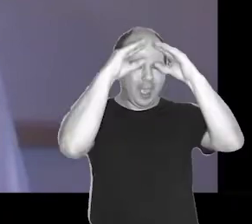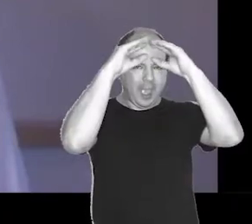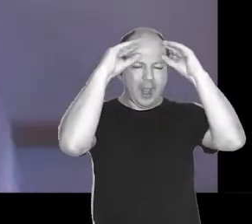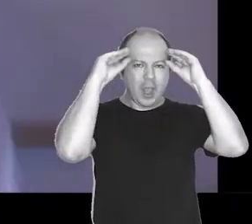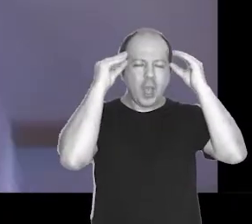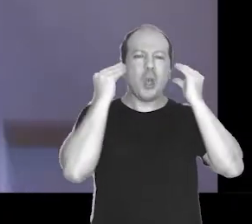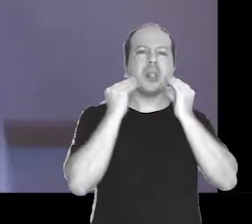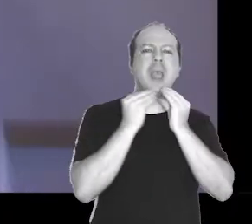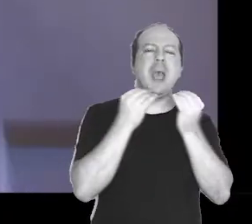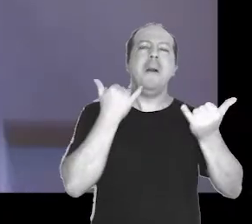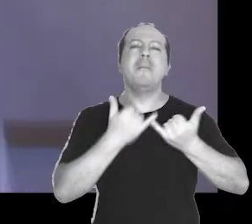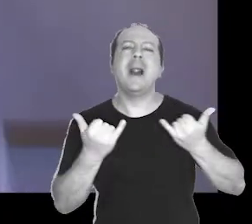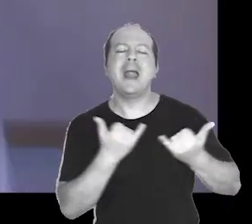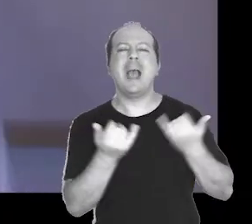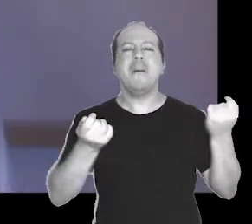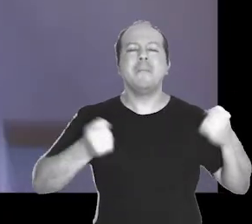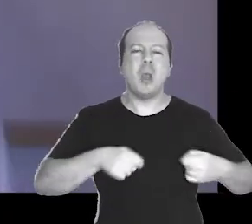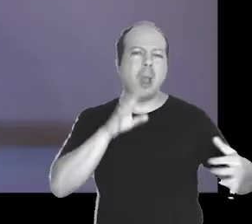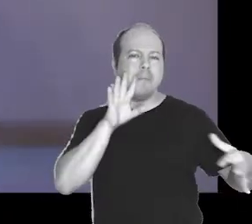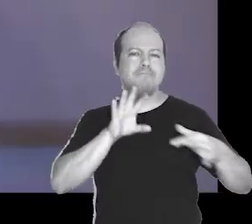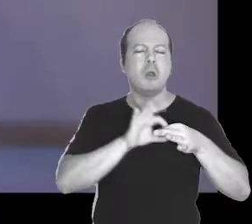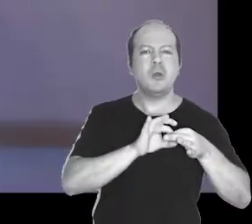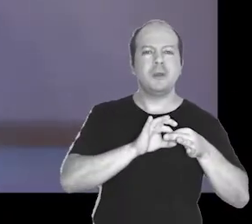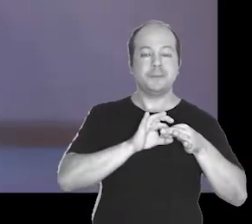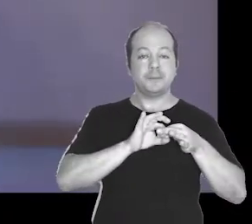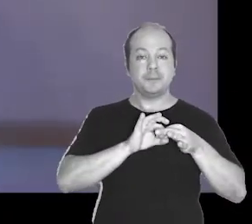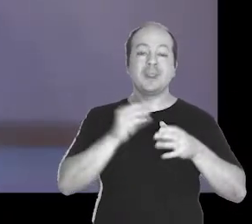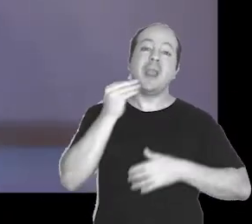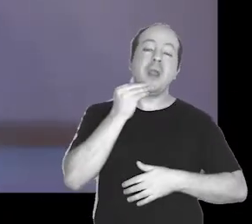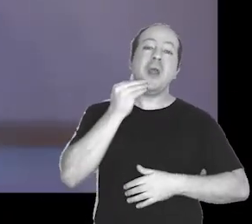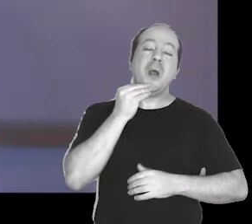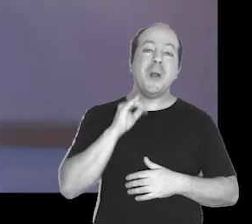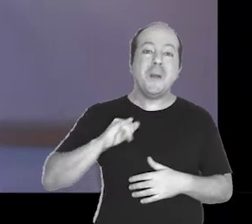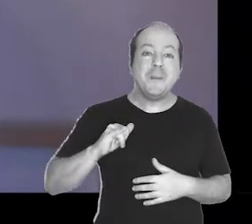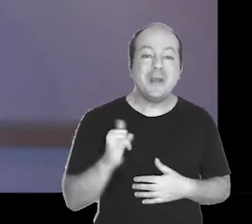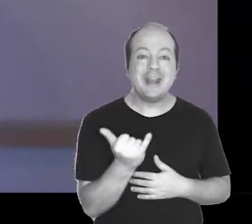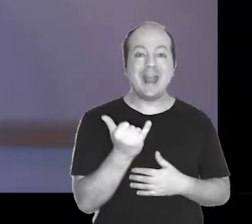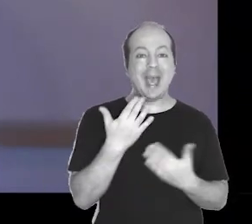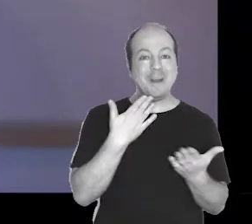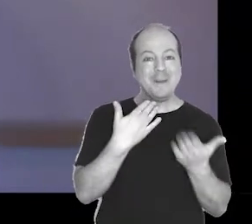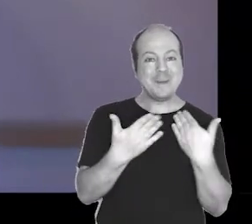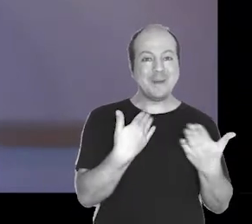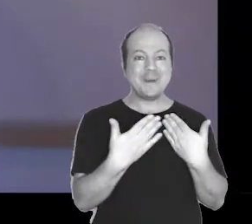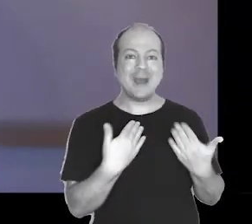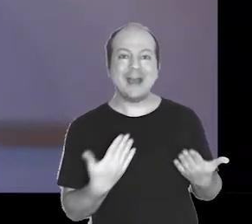tudo pareceu possível, inclusive a oportunidade de dialogarmos.